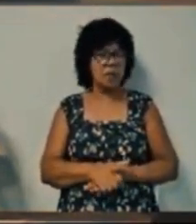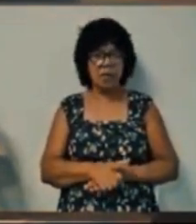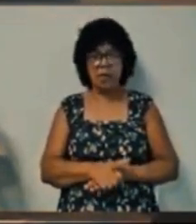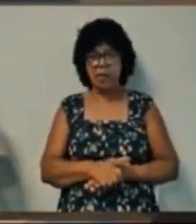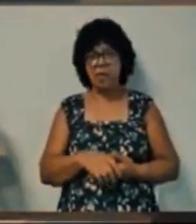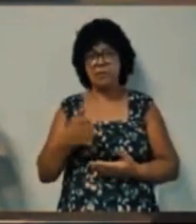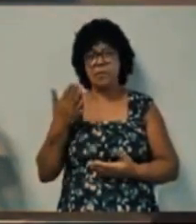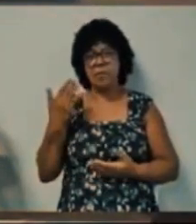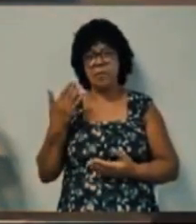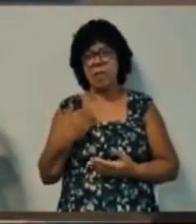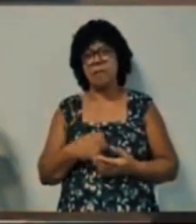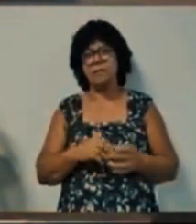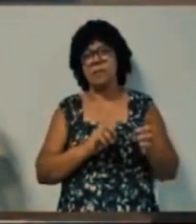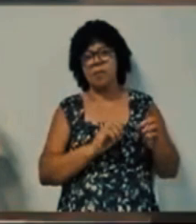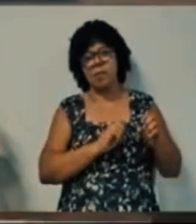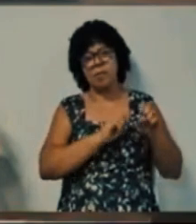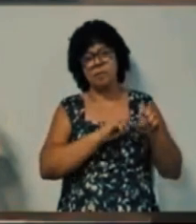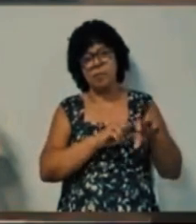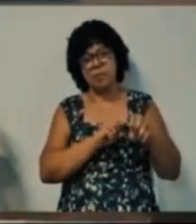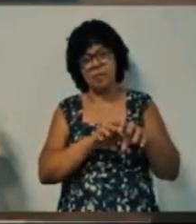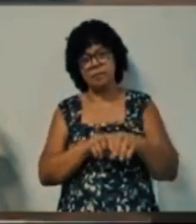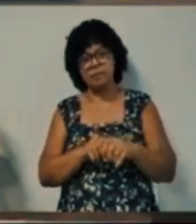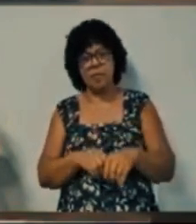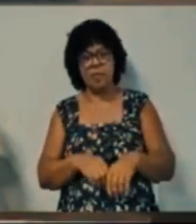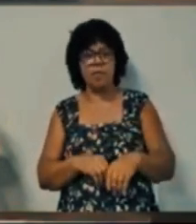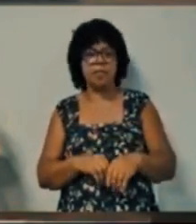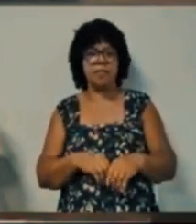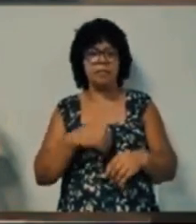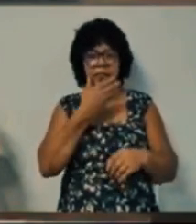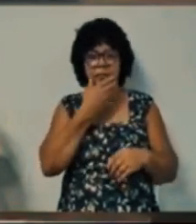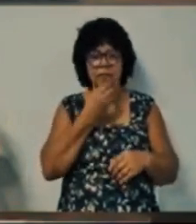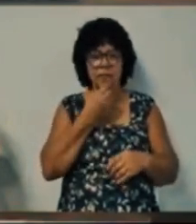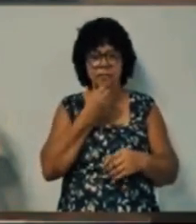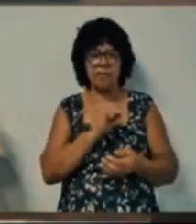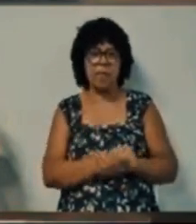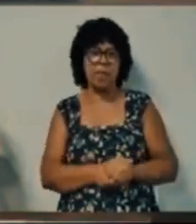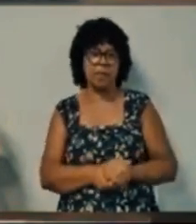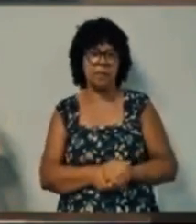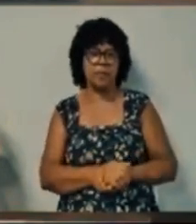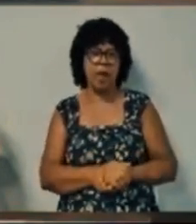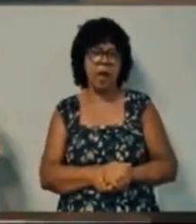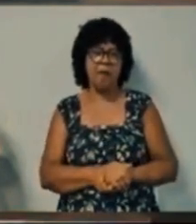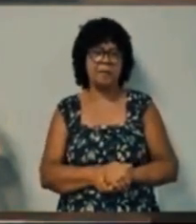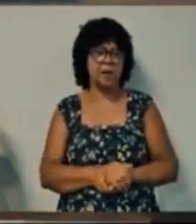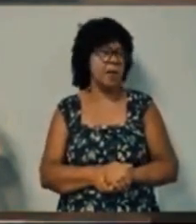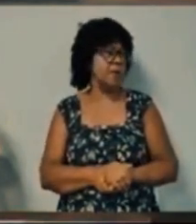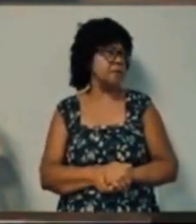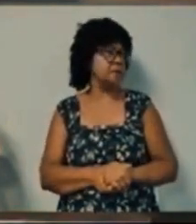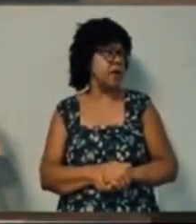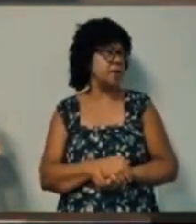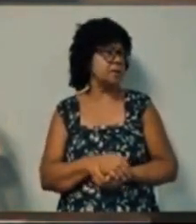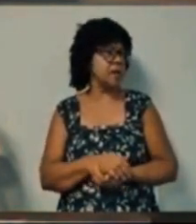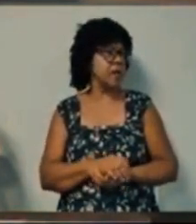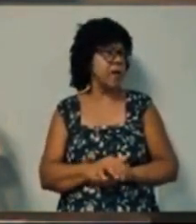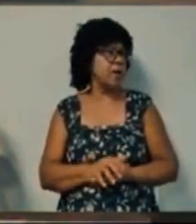homem, e ele deu um murro na mesa, um italianão. Eu disse: hoje eu vou apanhar por amor a